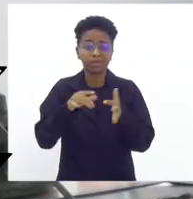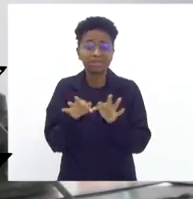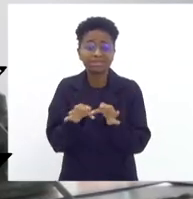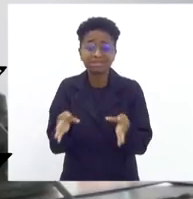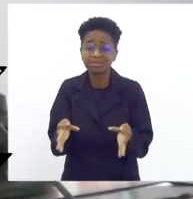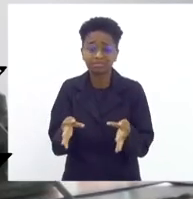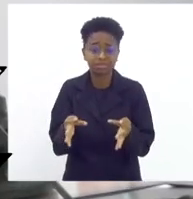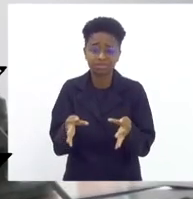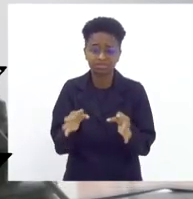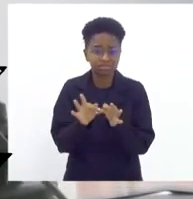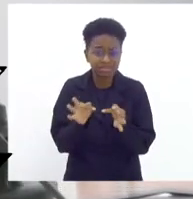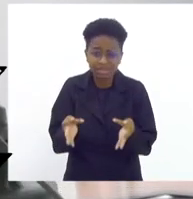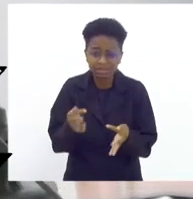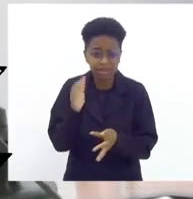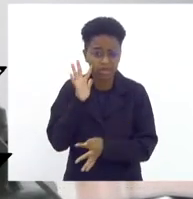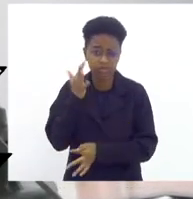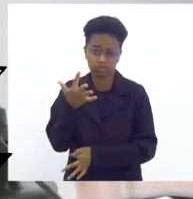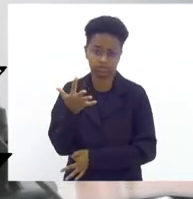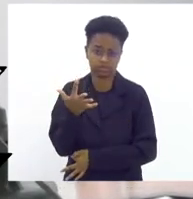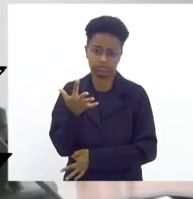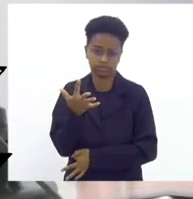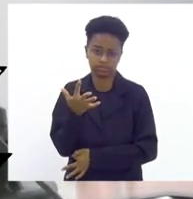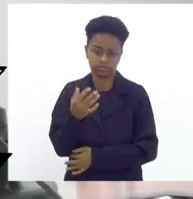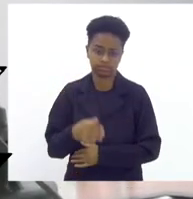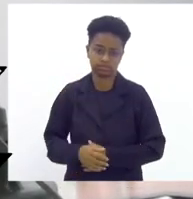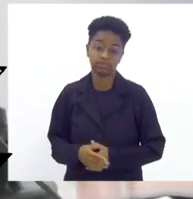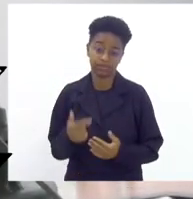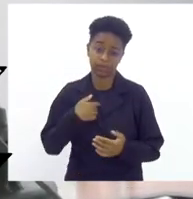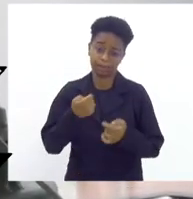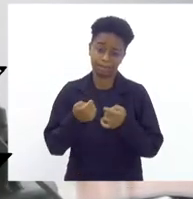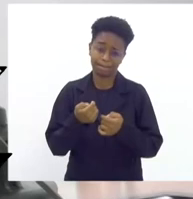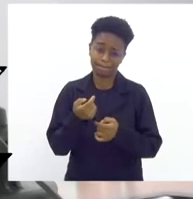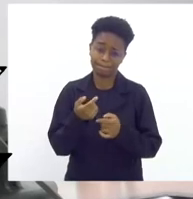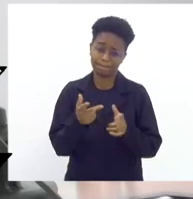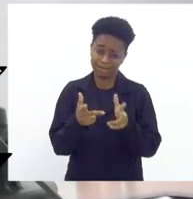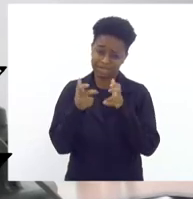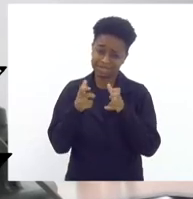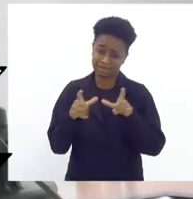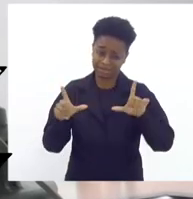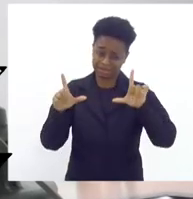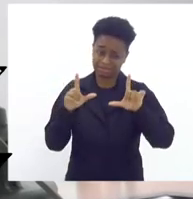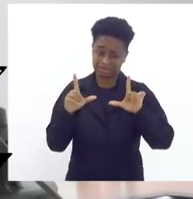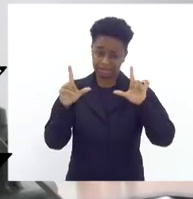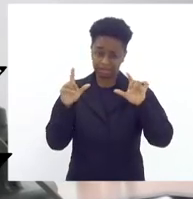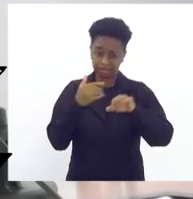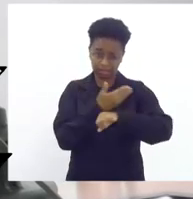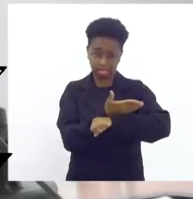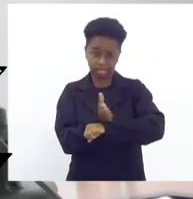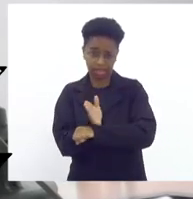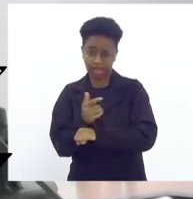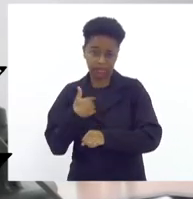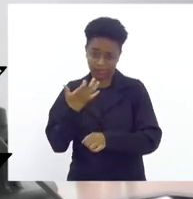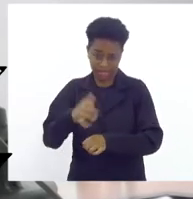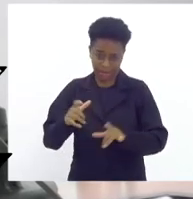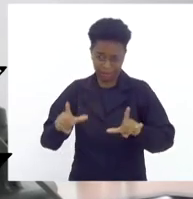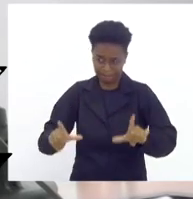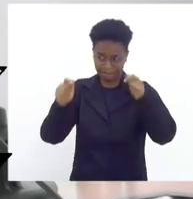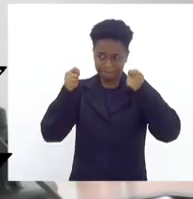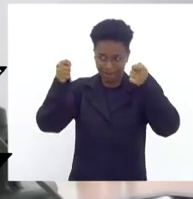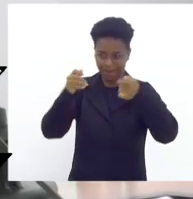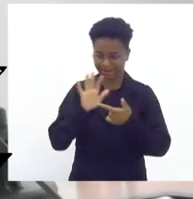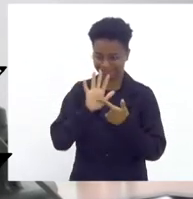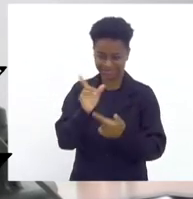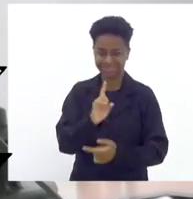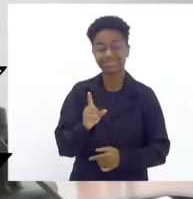que a documental né então eu tô vendo que o tempo tá acabando para não ganhar a plaquinha de concluir a minha